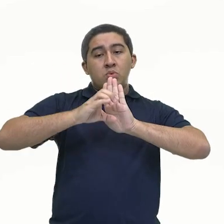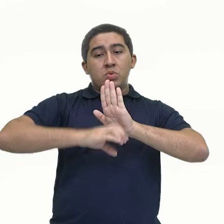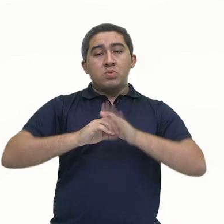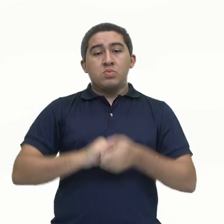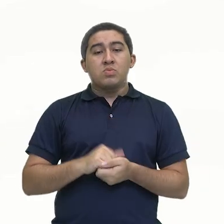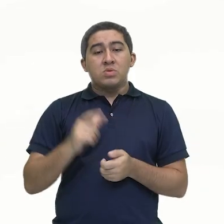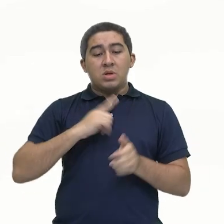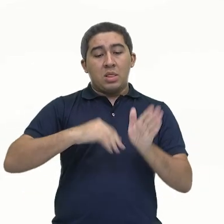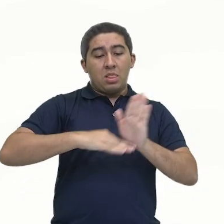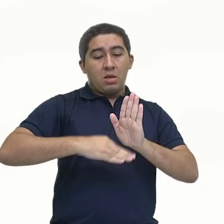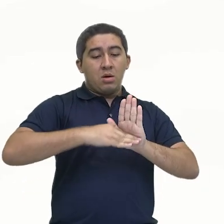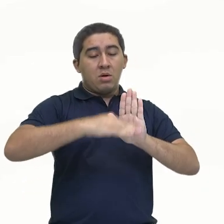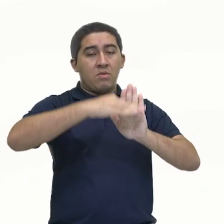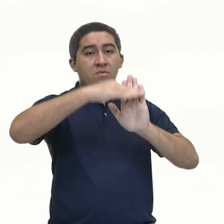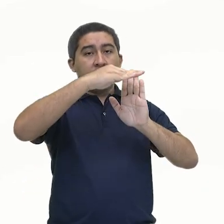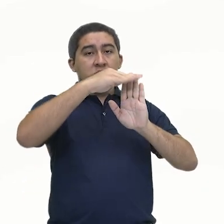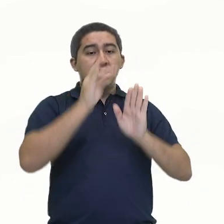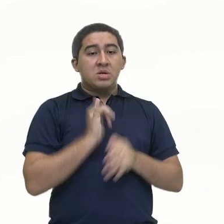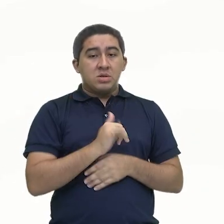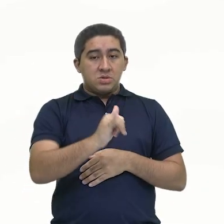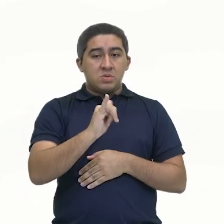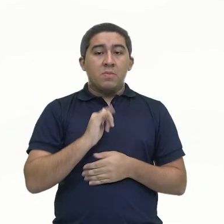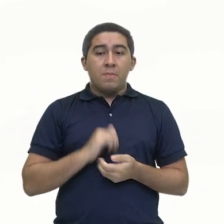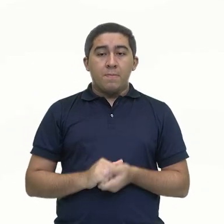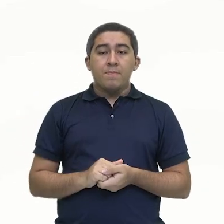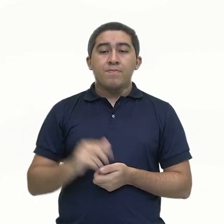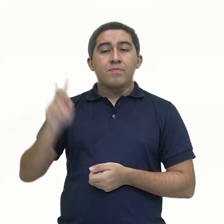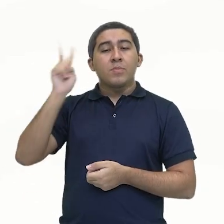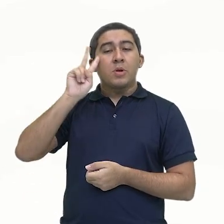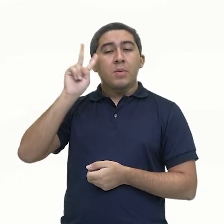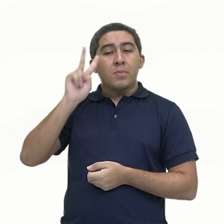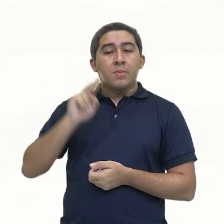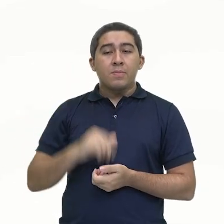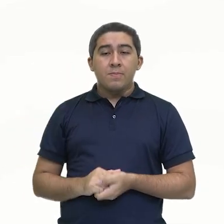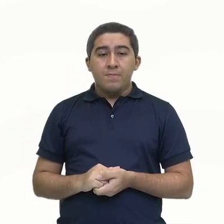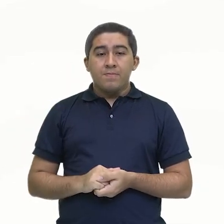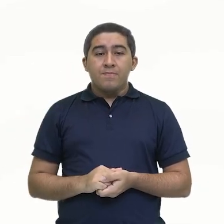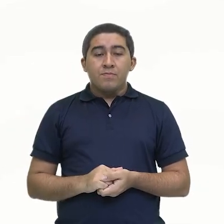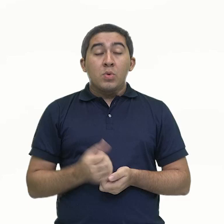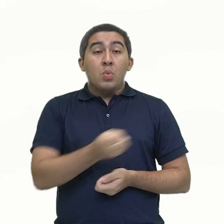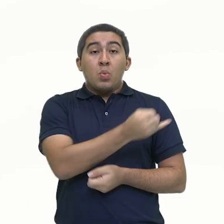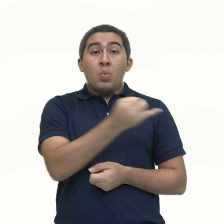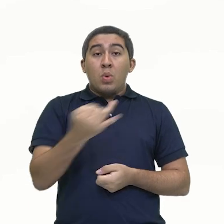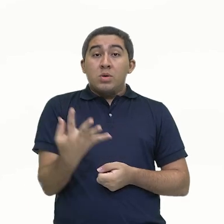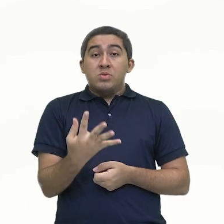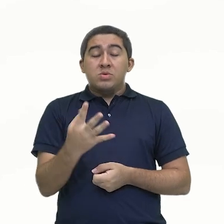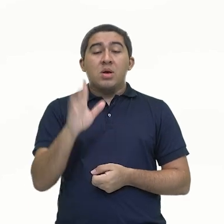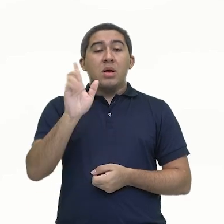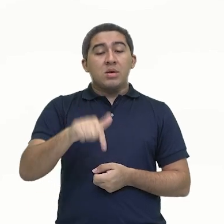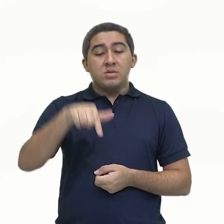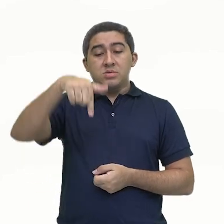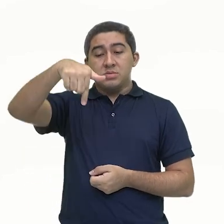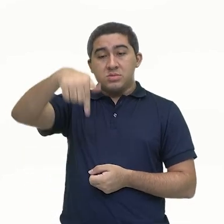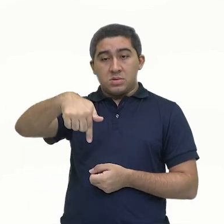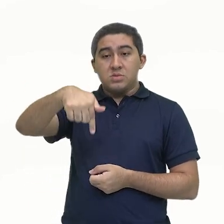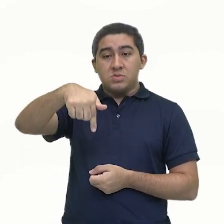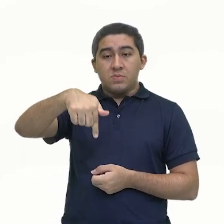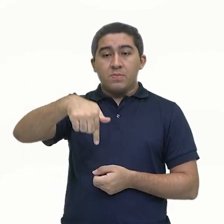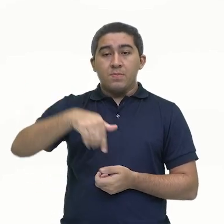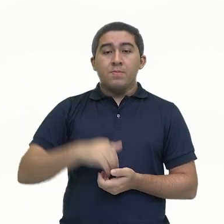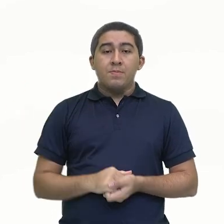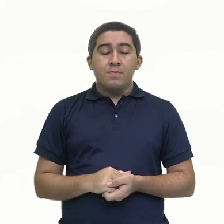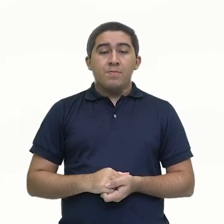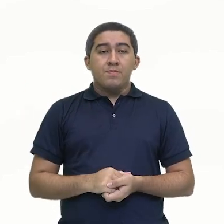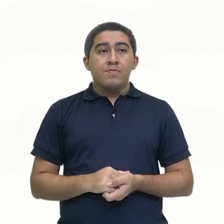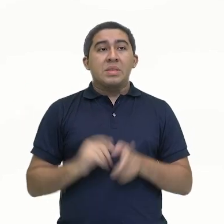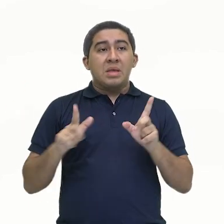de nível e subnível de energia. Lembrando, são quantos níveis de energia? São 7 níveis de energia,